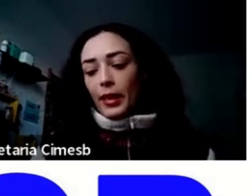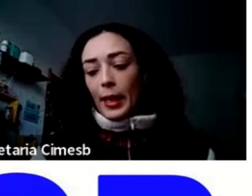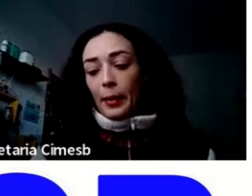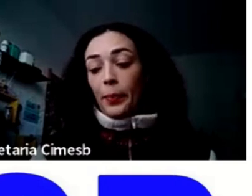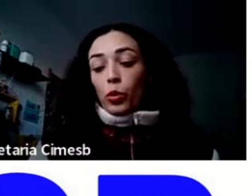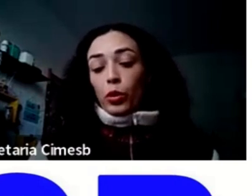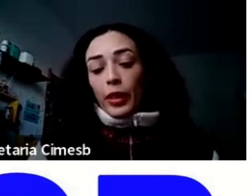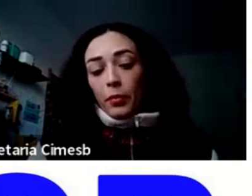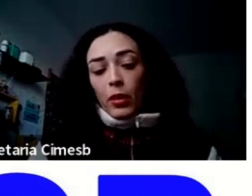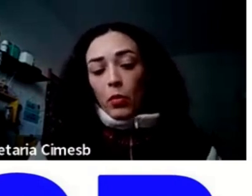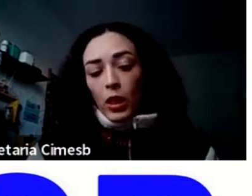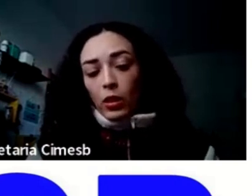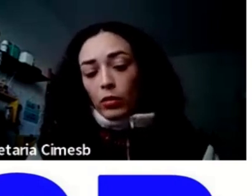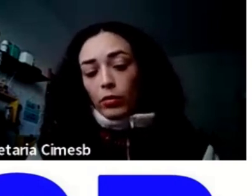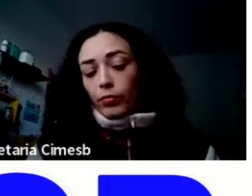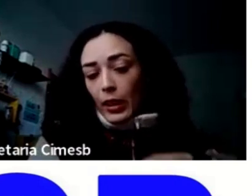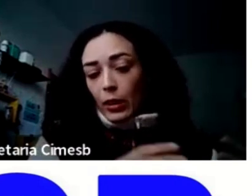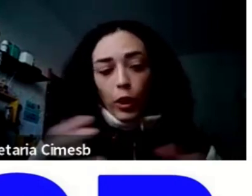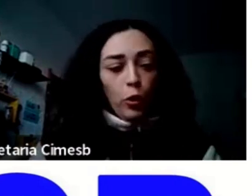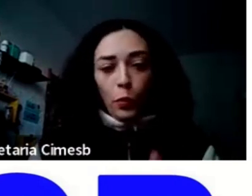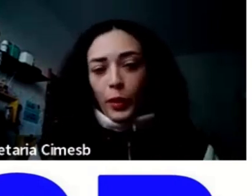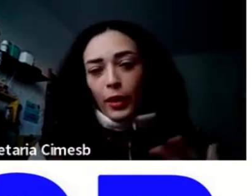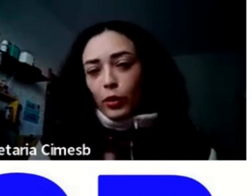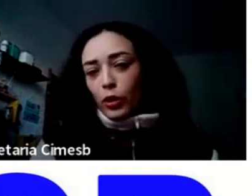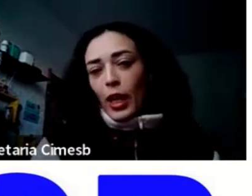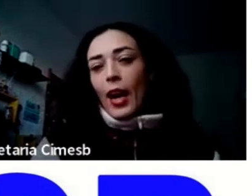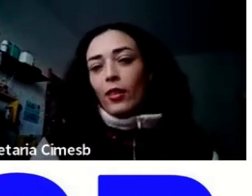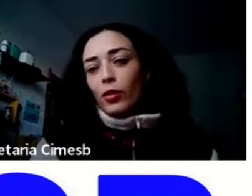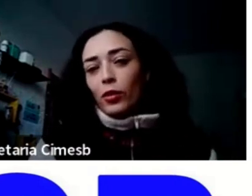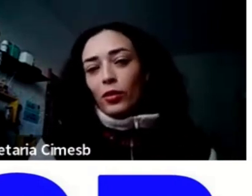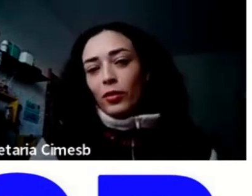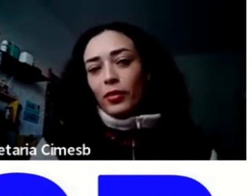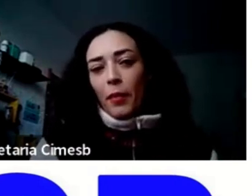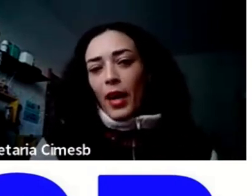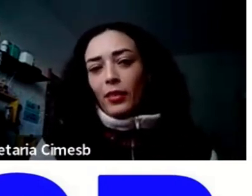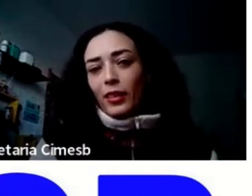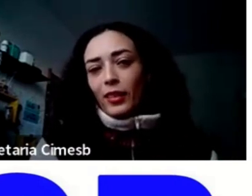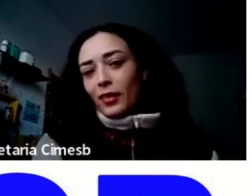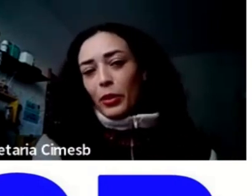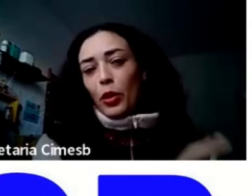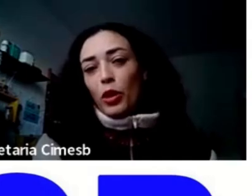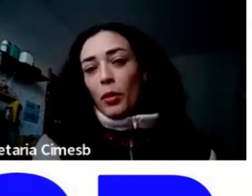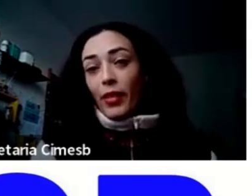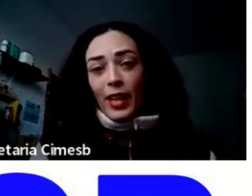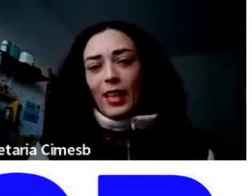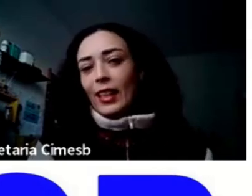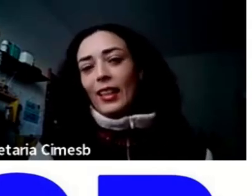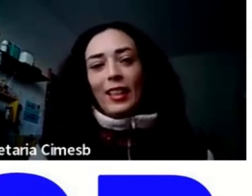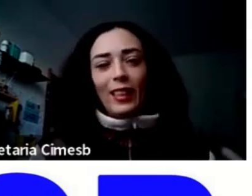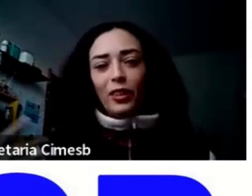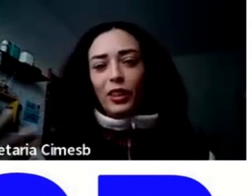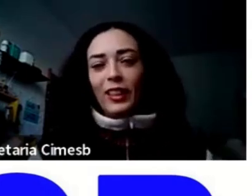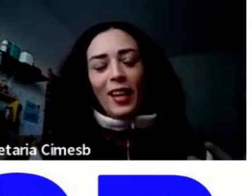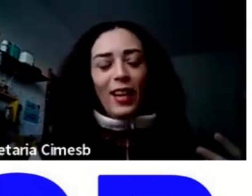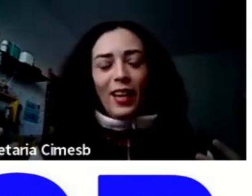alunos aprender. O Júlio termina o ano assim, dois grupinhos já com trabalhos que o pessoal chamava ele,